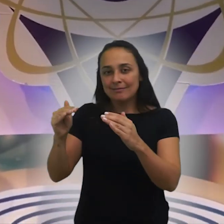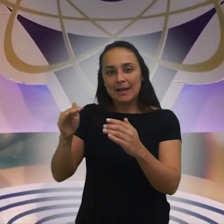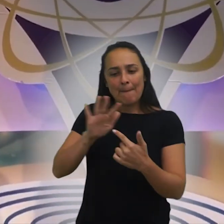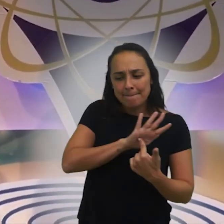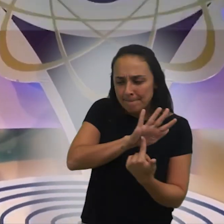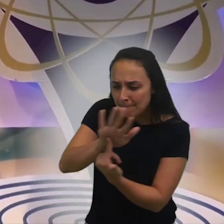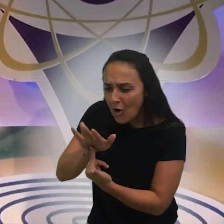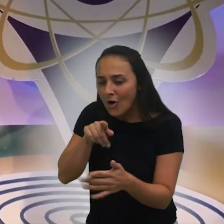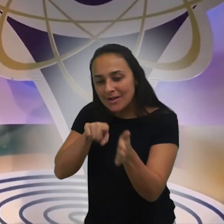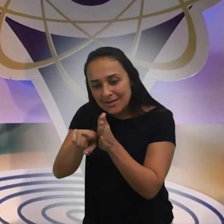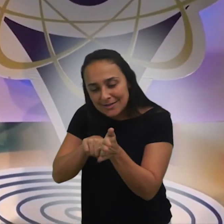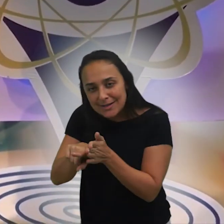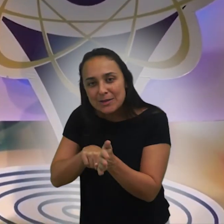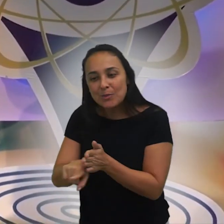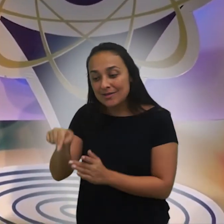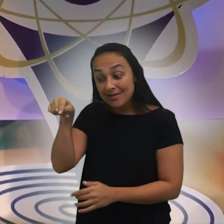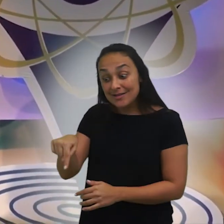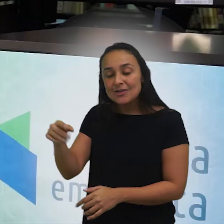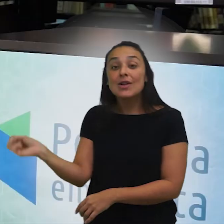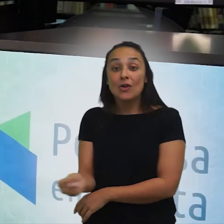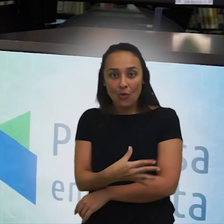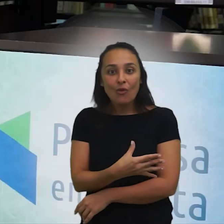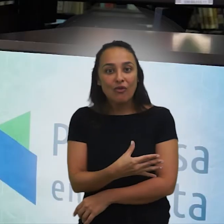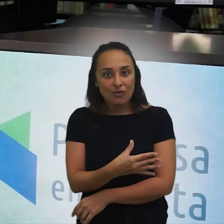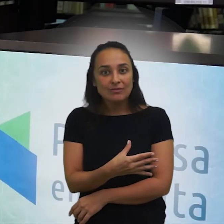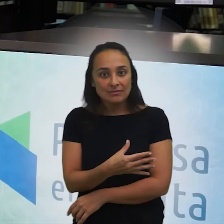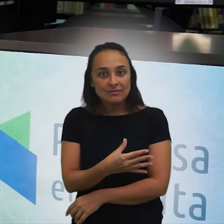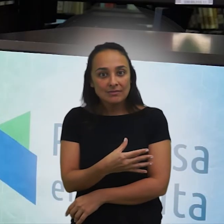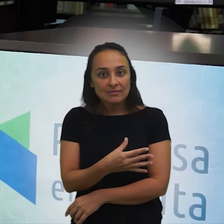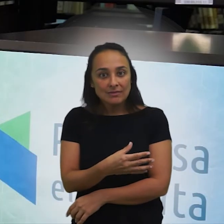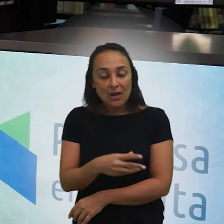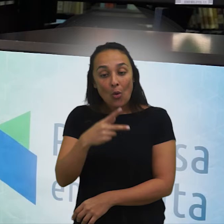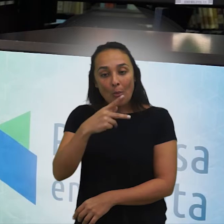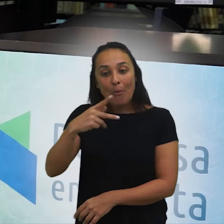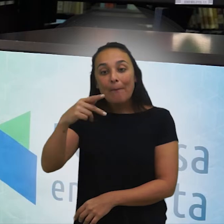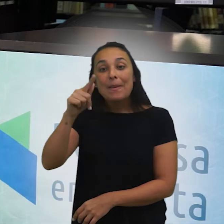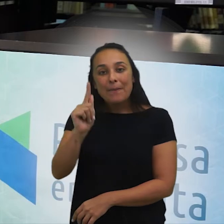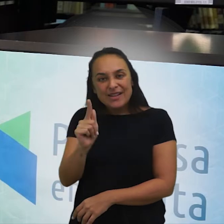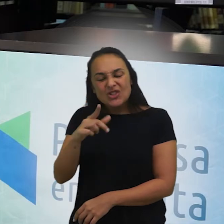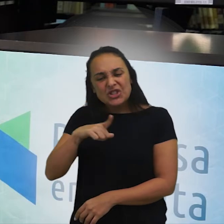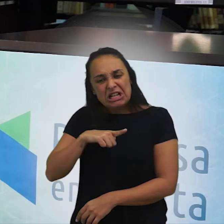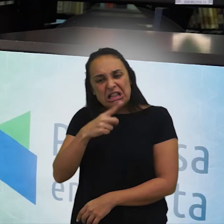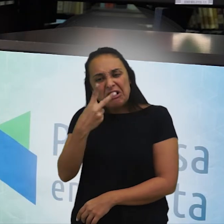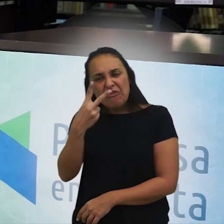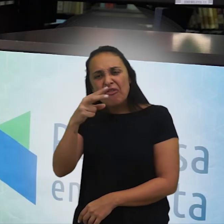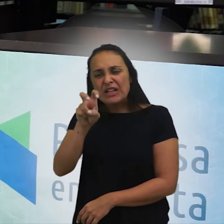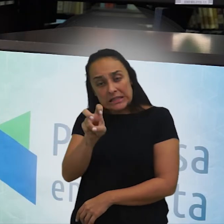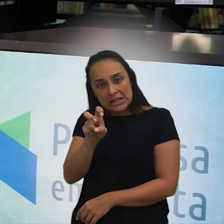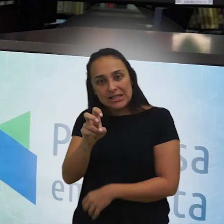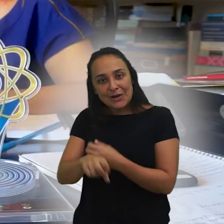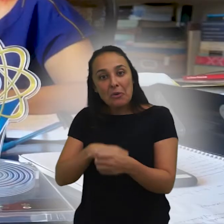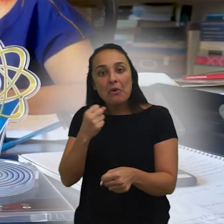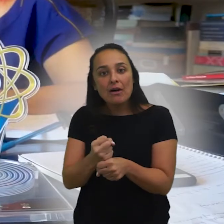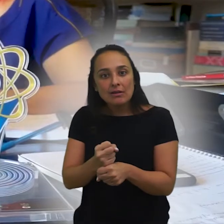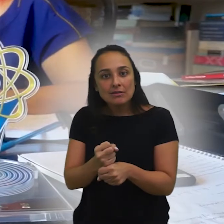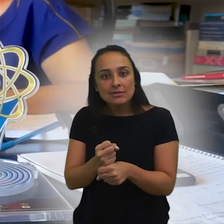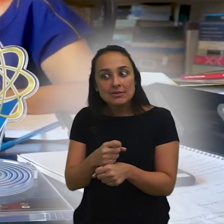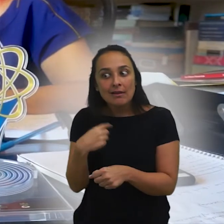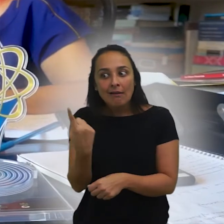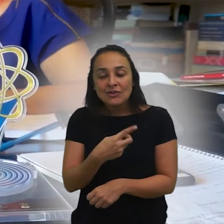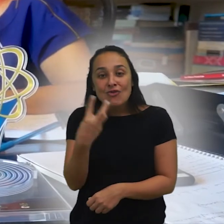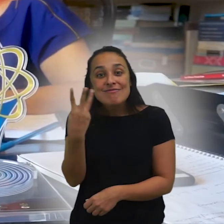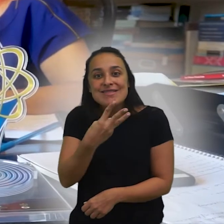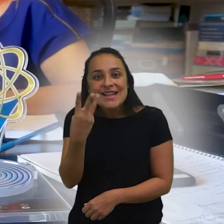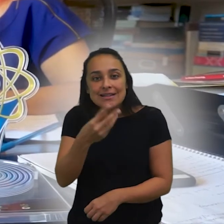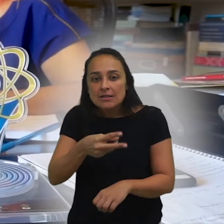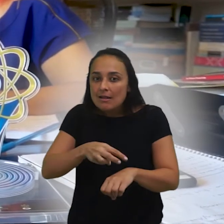certa forma é novo. O PPG tem 25 anos e quando nós começamos, nós fomos o terceiro mestrado no Brasil e